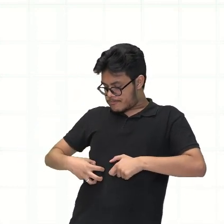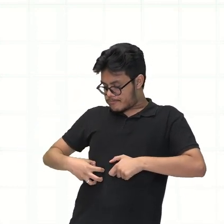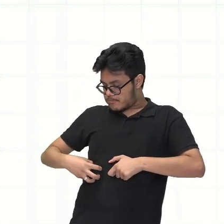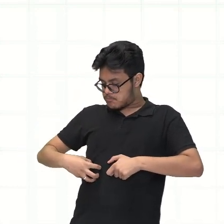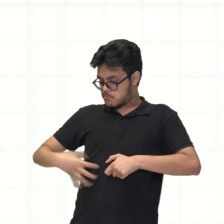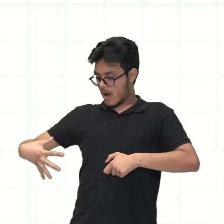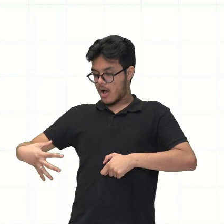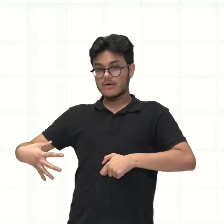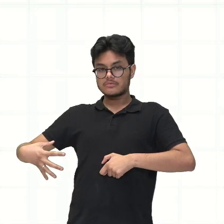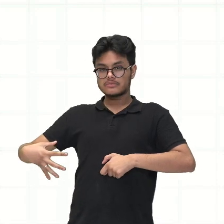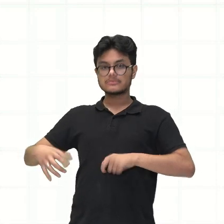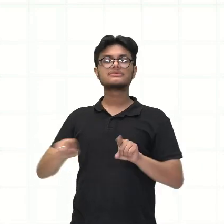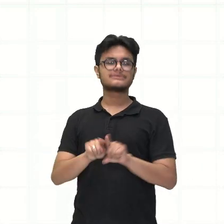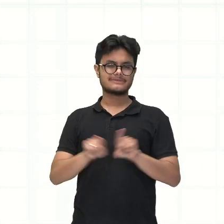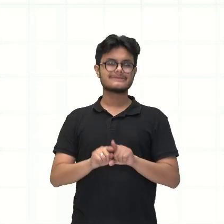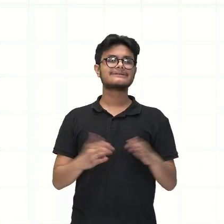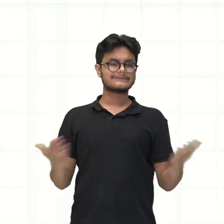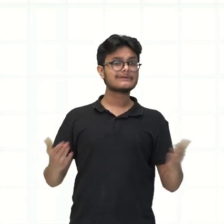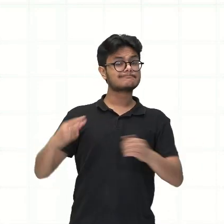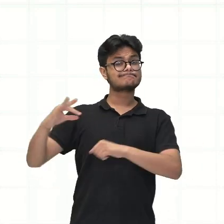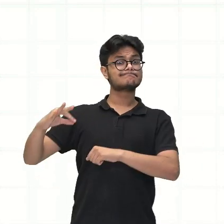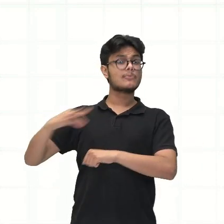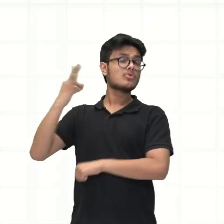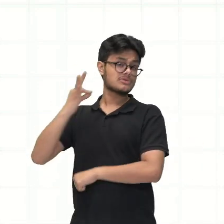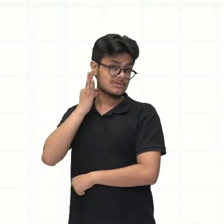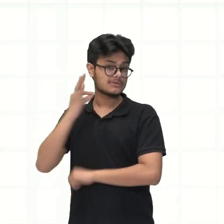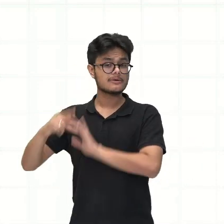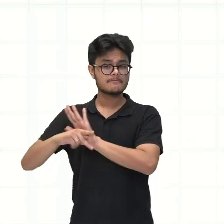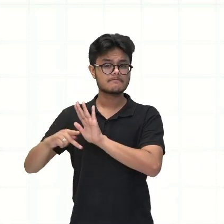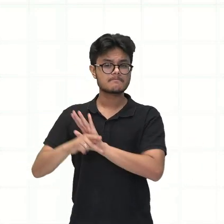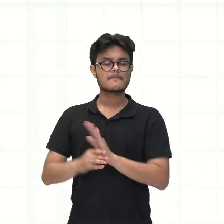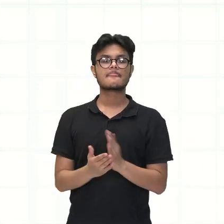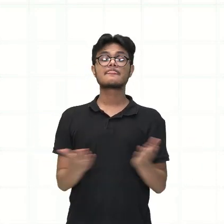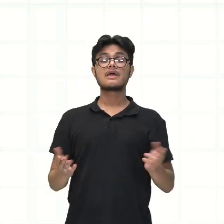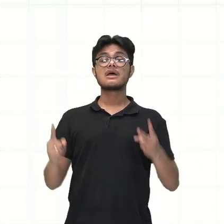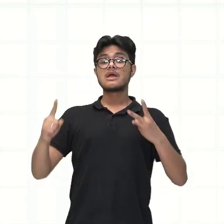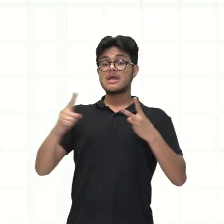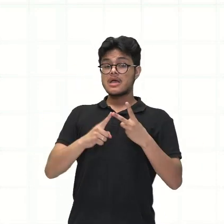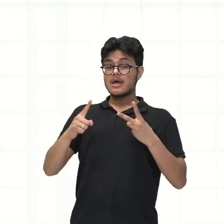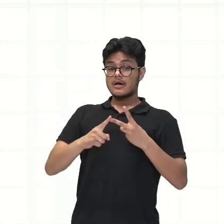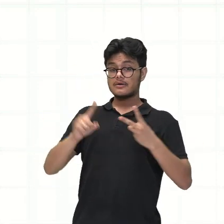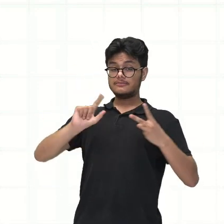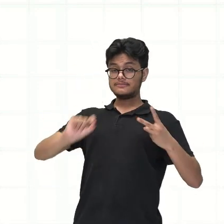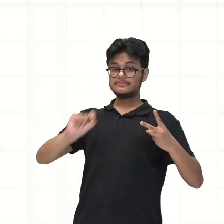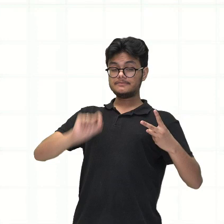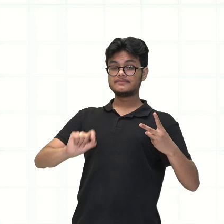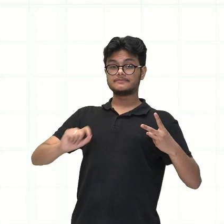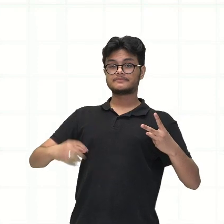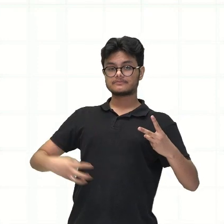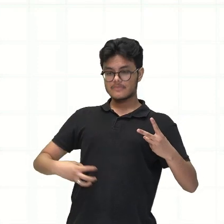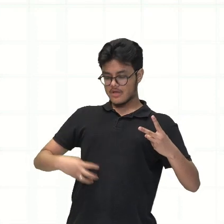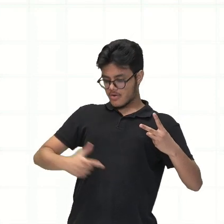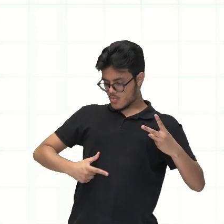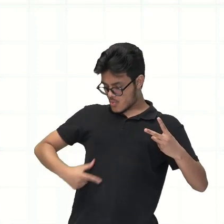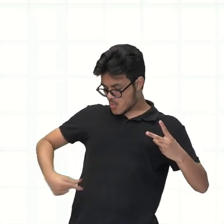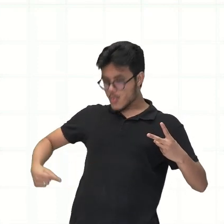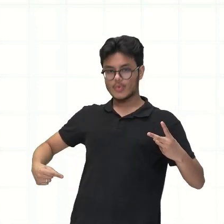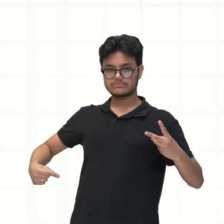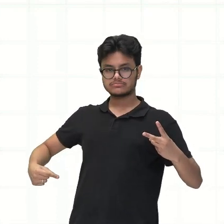é transmitida por mosquito. Já a esquistossomose,